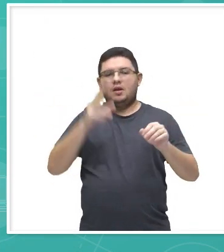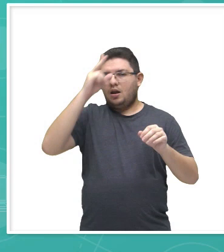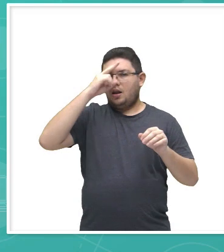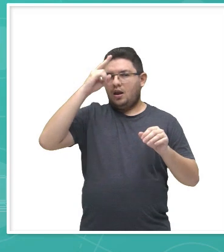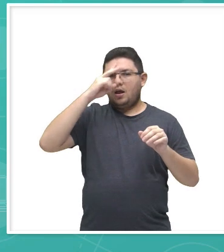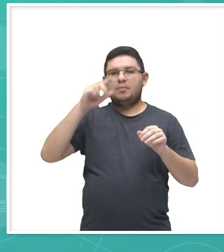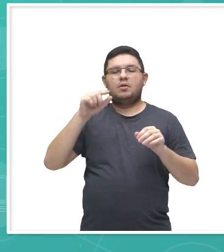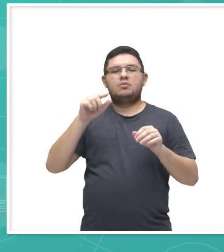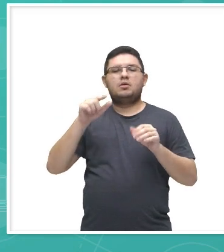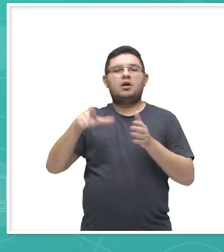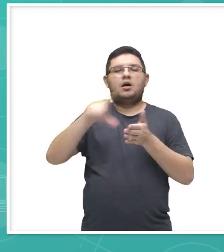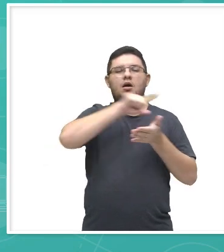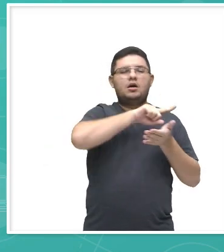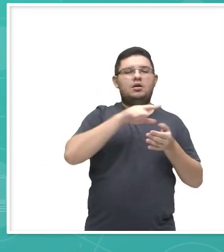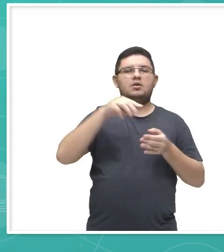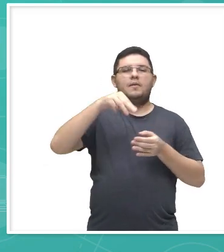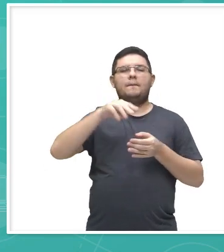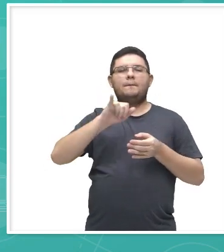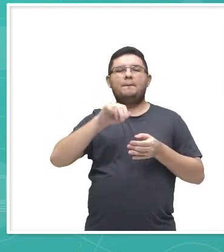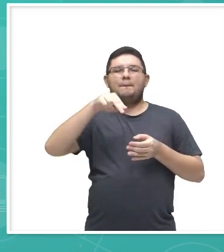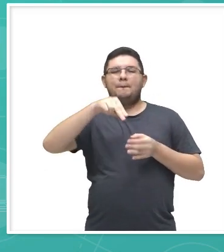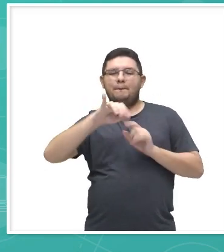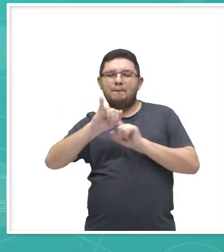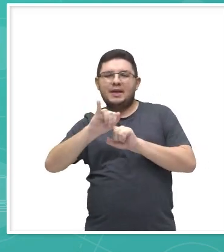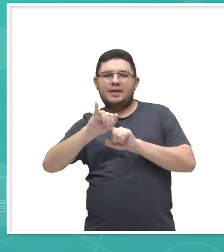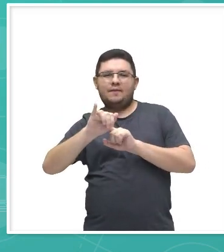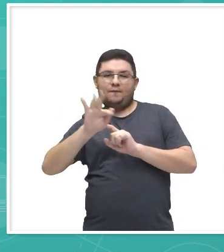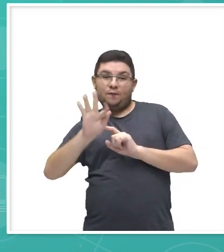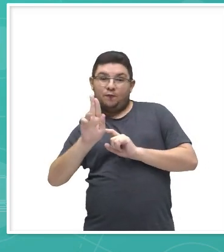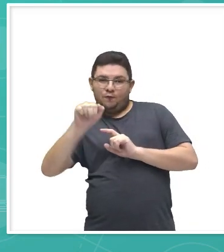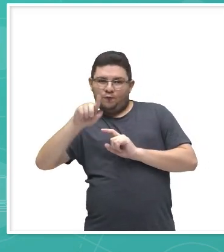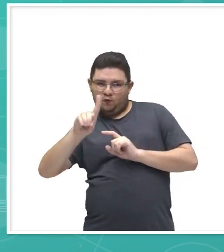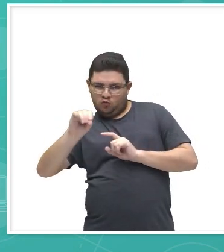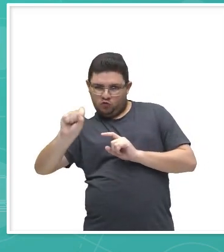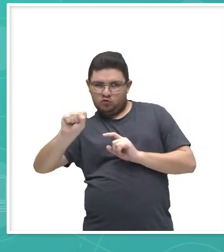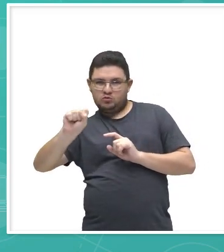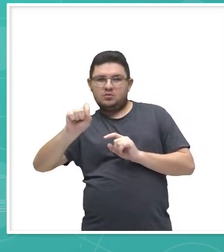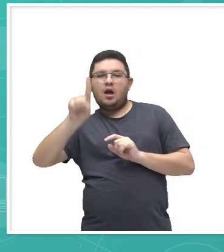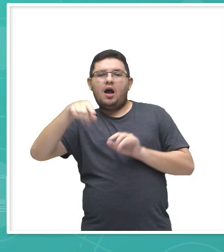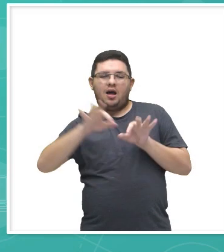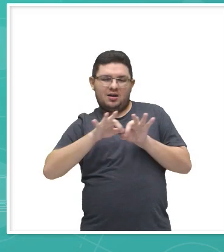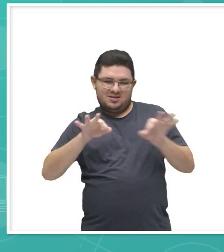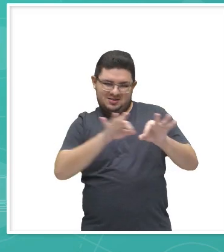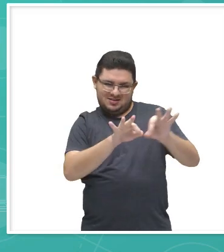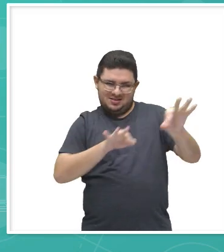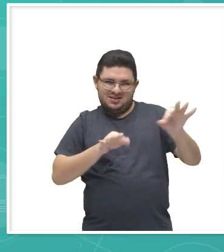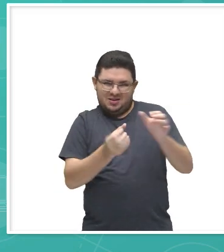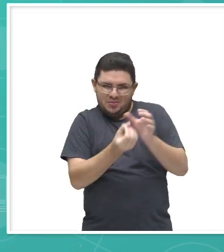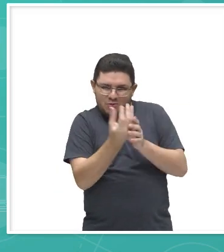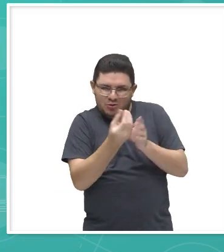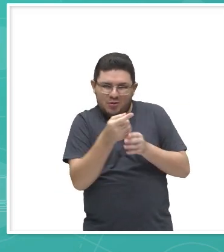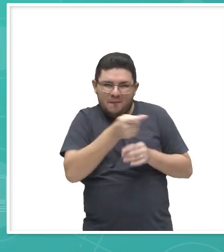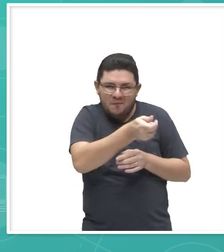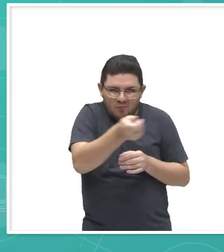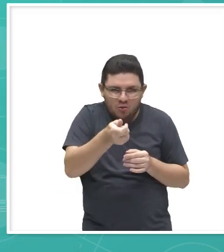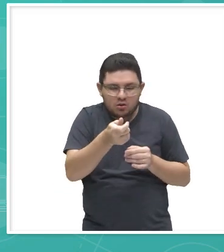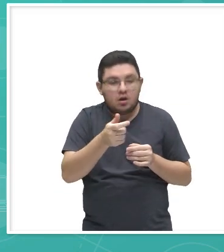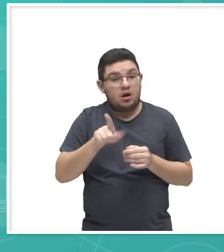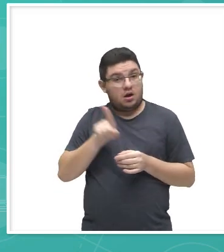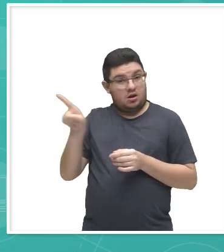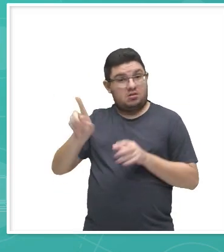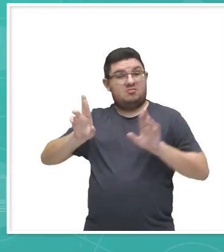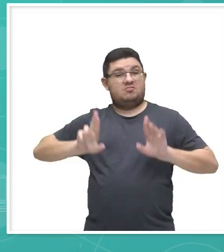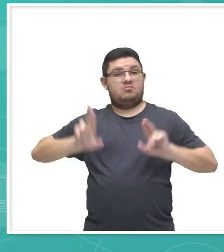tem, olha, latifúndios, que são as grandes extensões de terras. E também, olha aqui a diferença, ó,